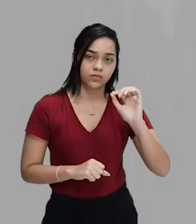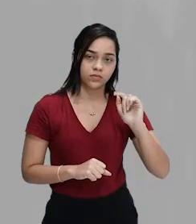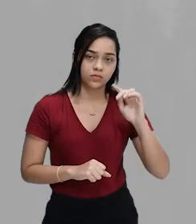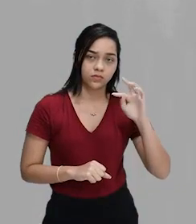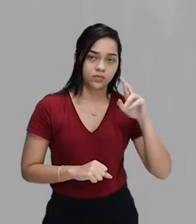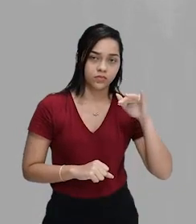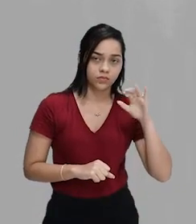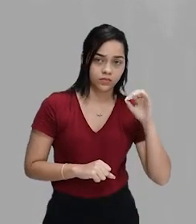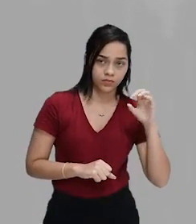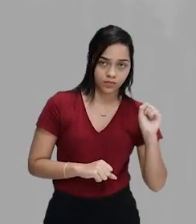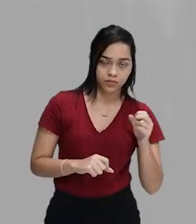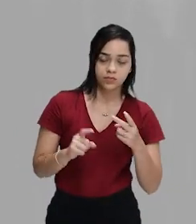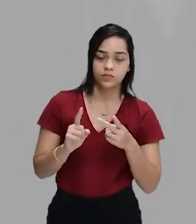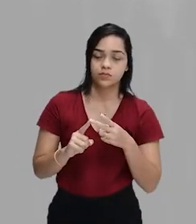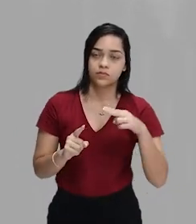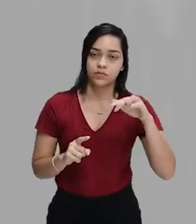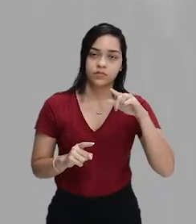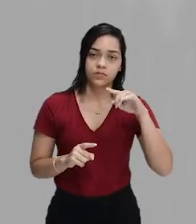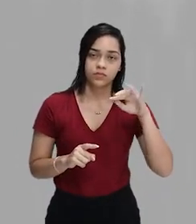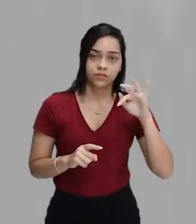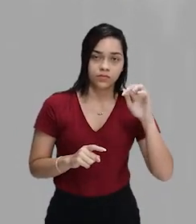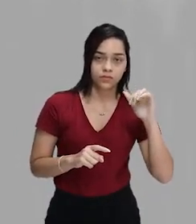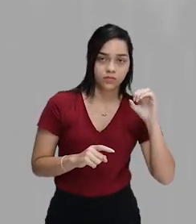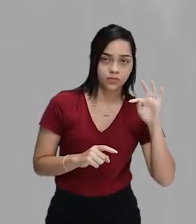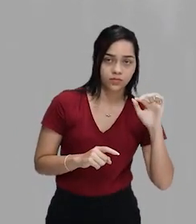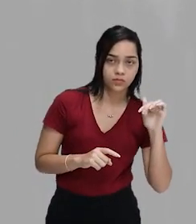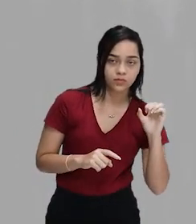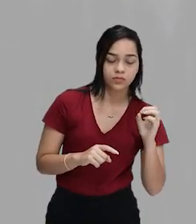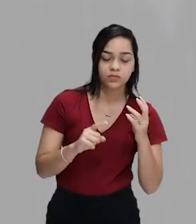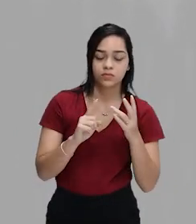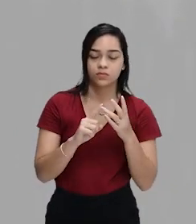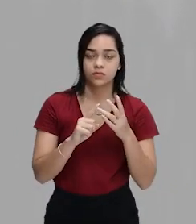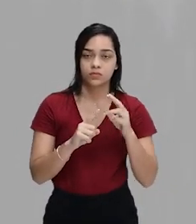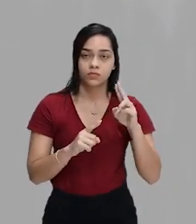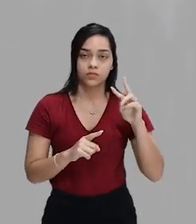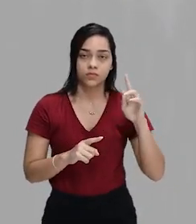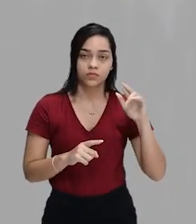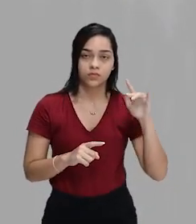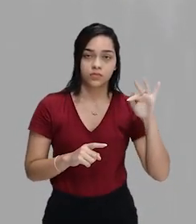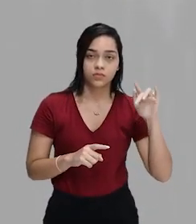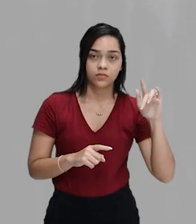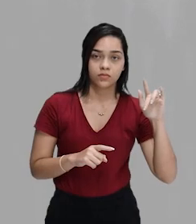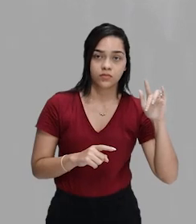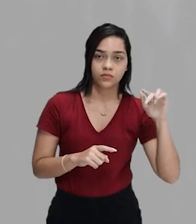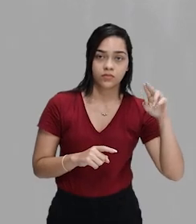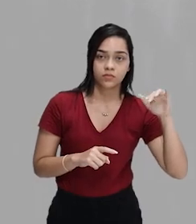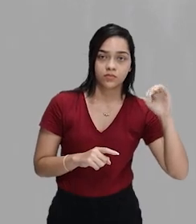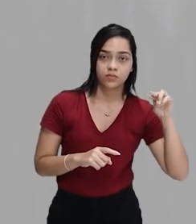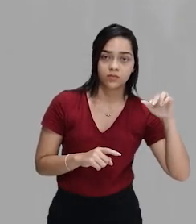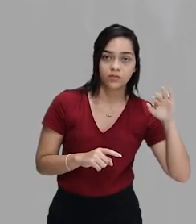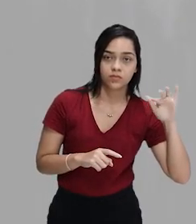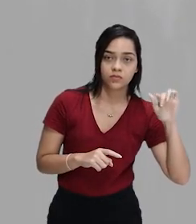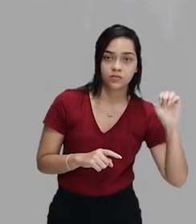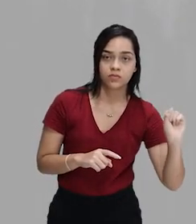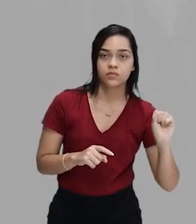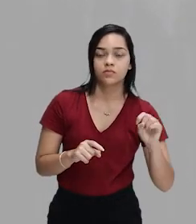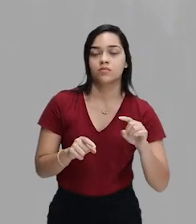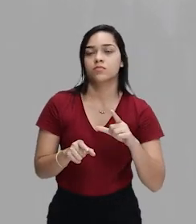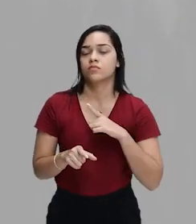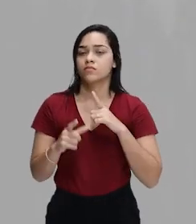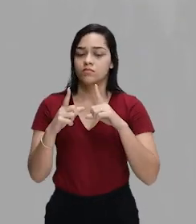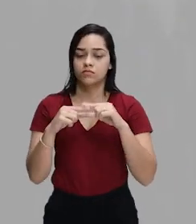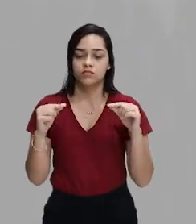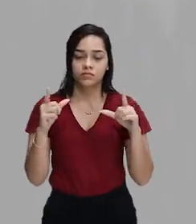os estados nazi-fascista, ultranacionalista, como o Japão, a